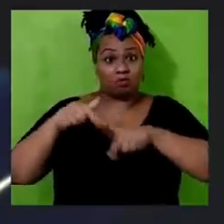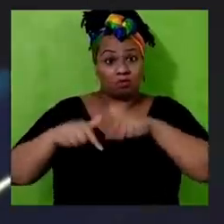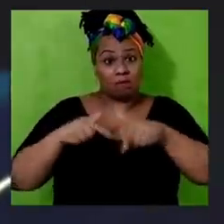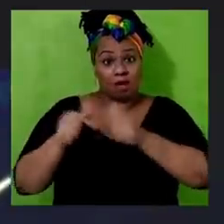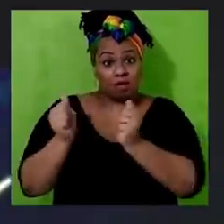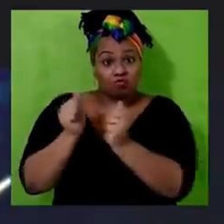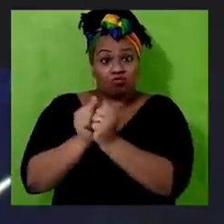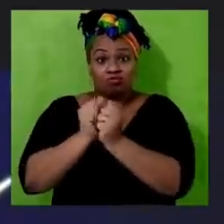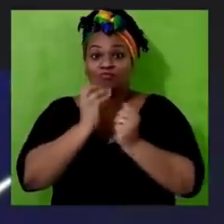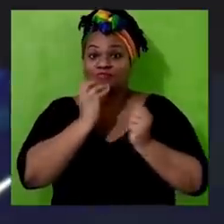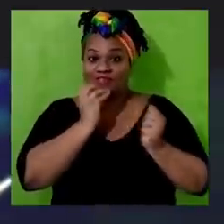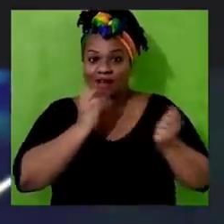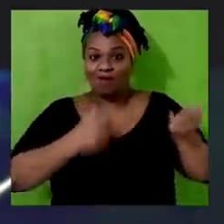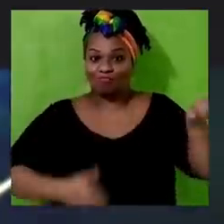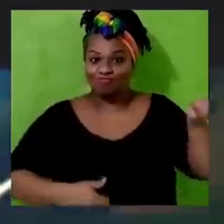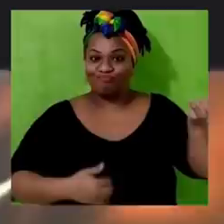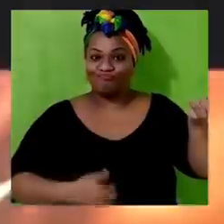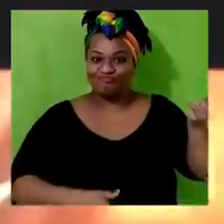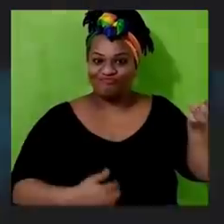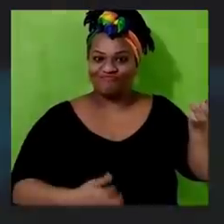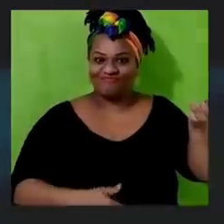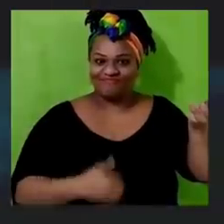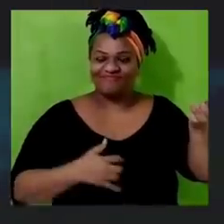anos que eu passei tocando com o Saulo,